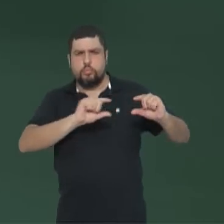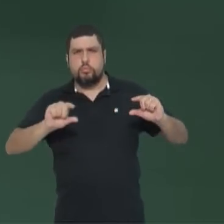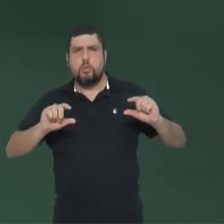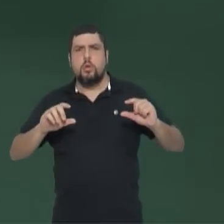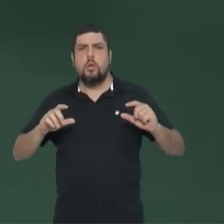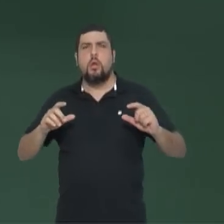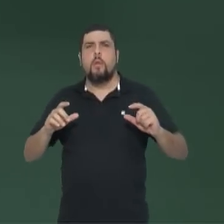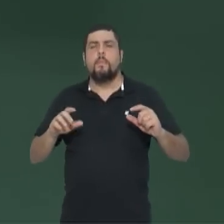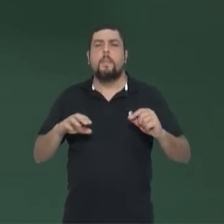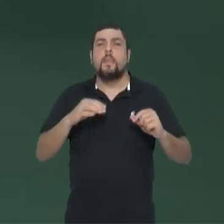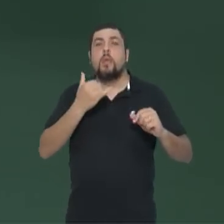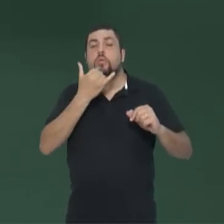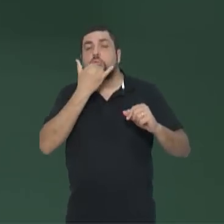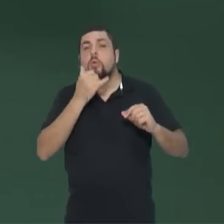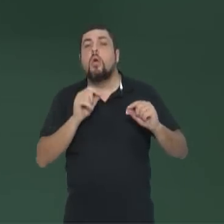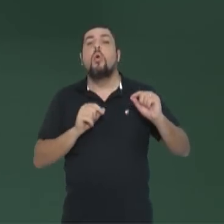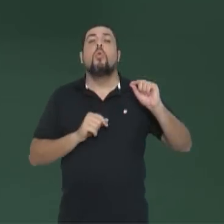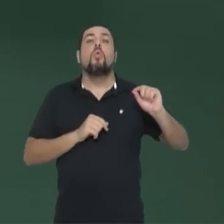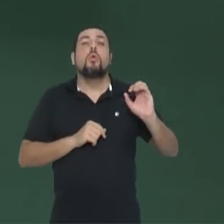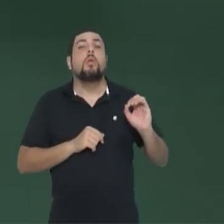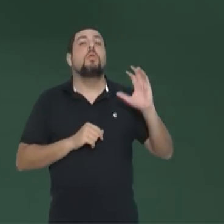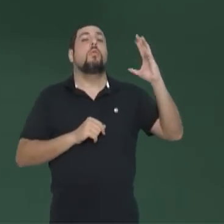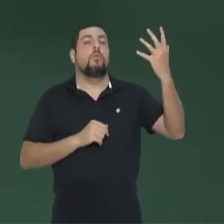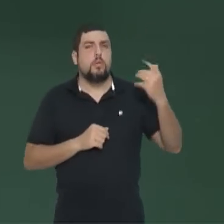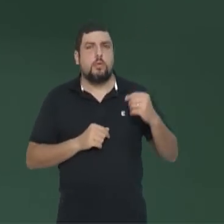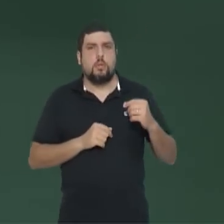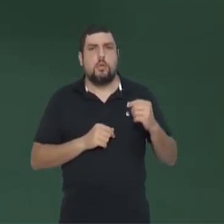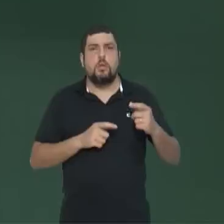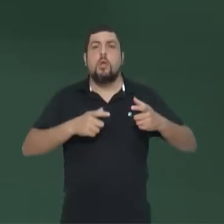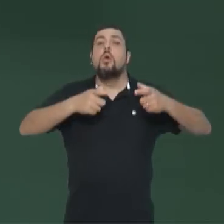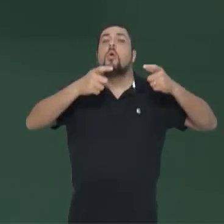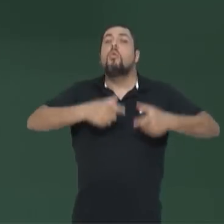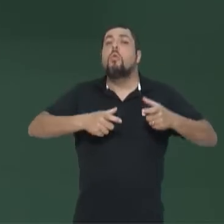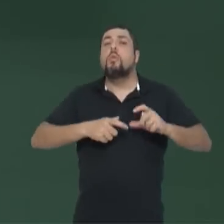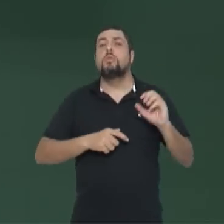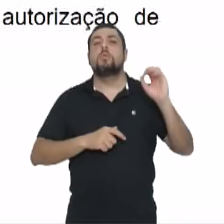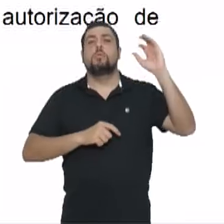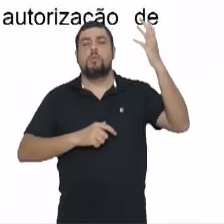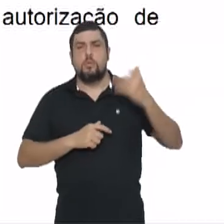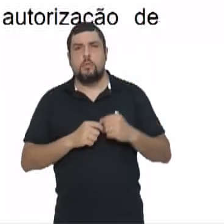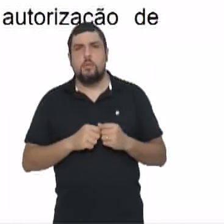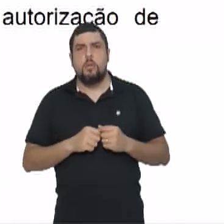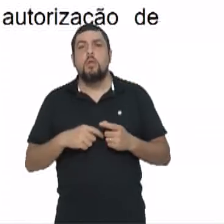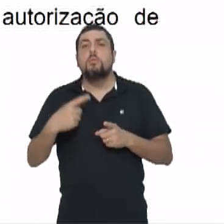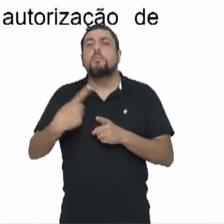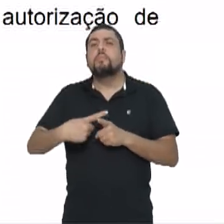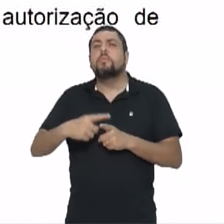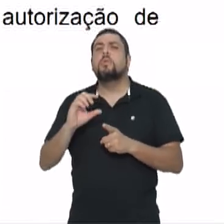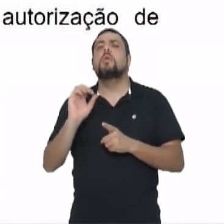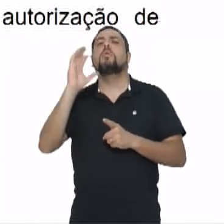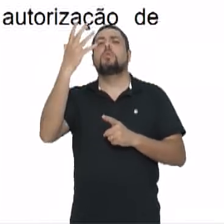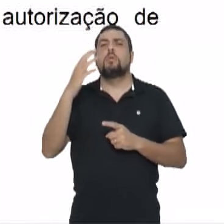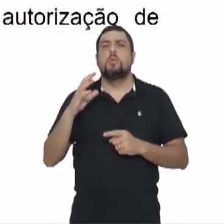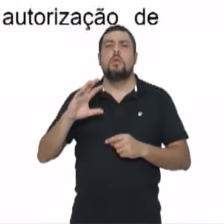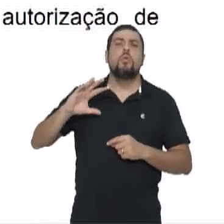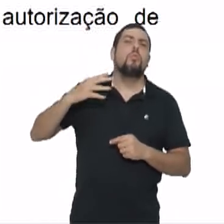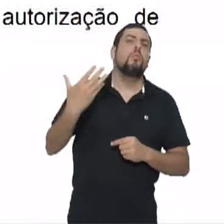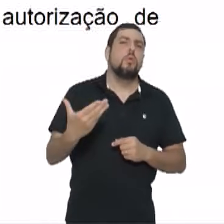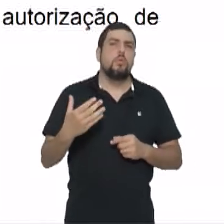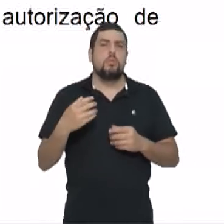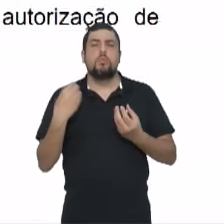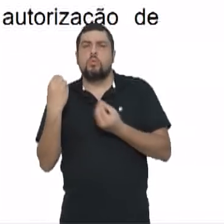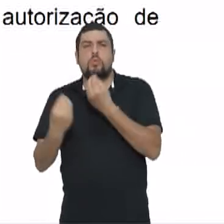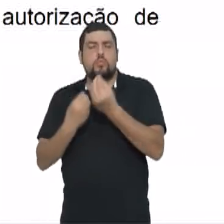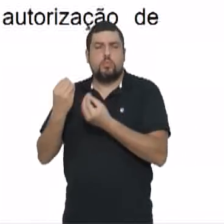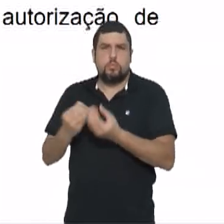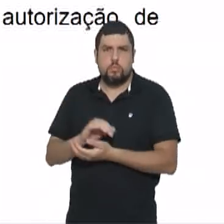acontecendo? O que está acontecendo primeiro? Onde está acontecendo? Por quê? Quando e como?